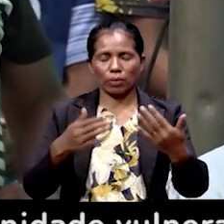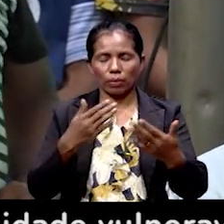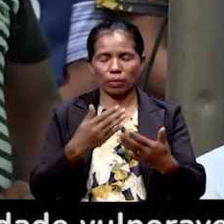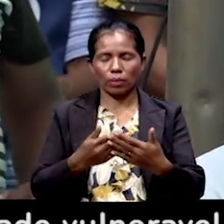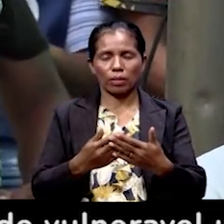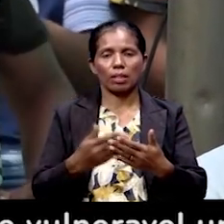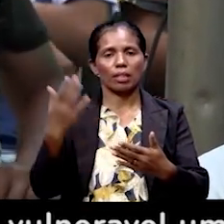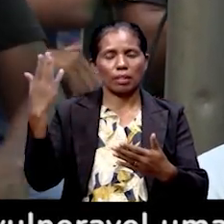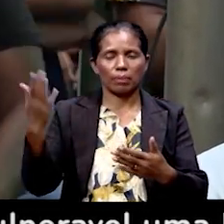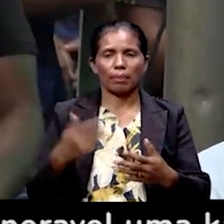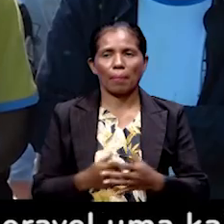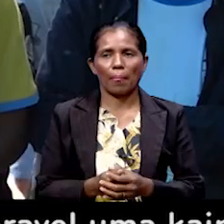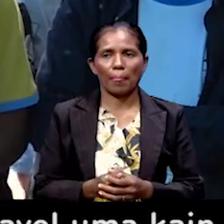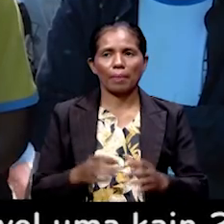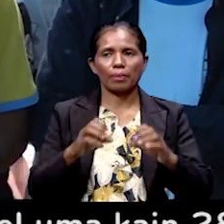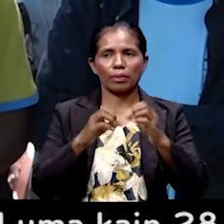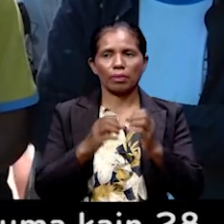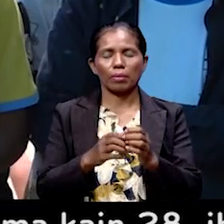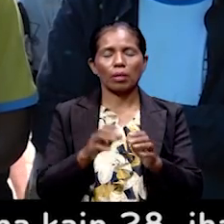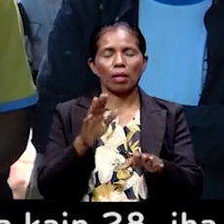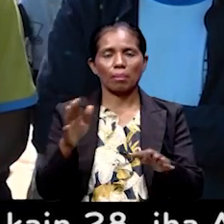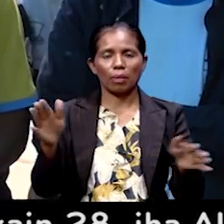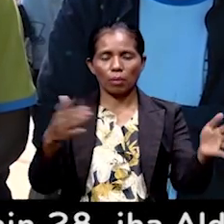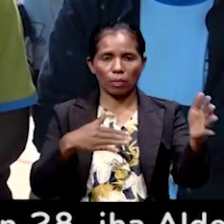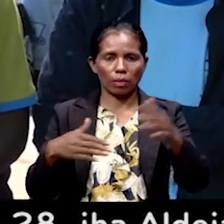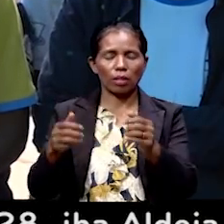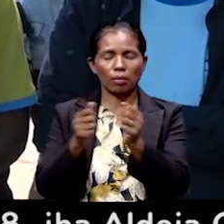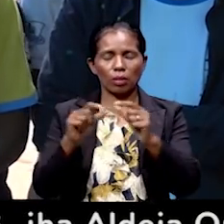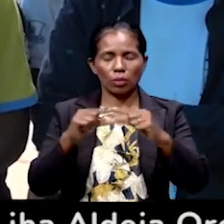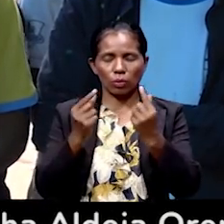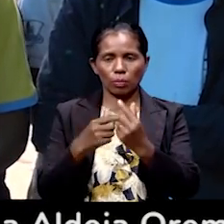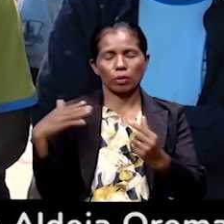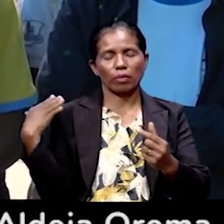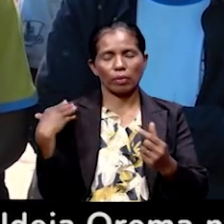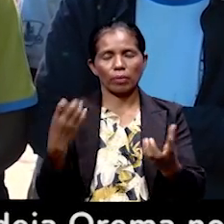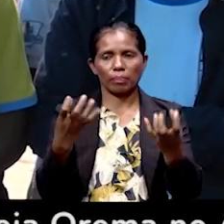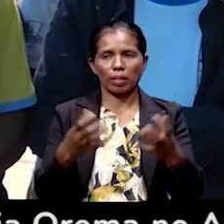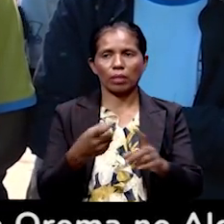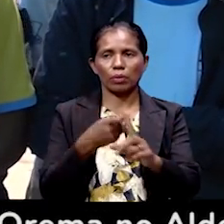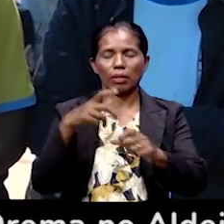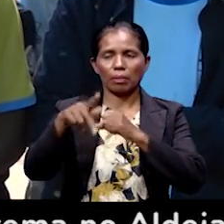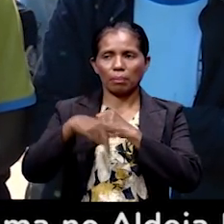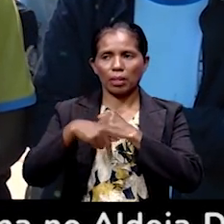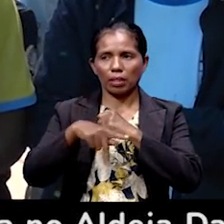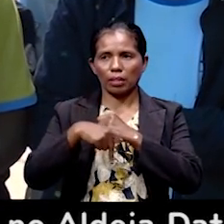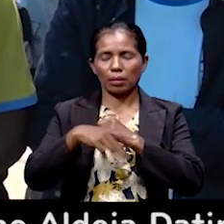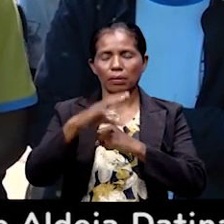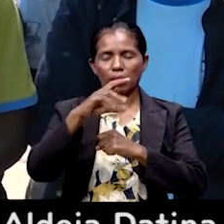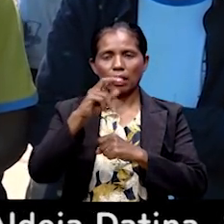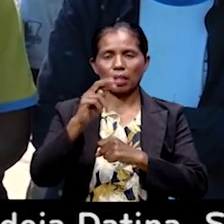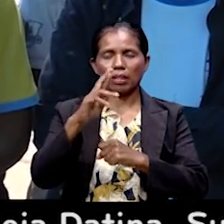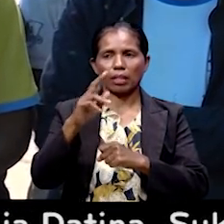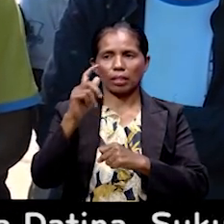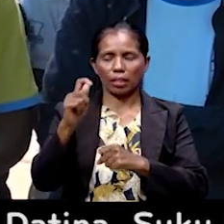base. Organizam malu o grupo juventude lubukida husi partido CNRT